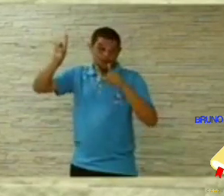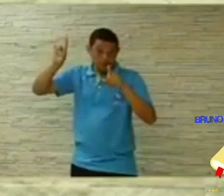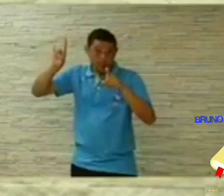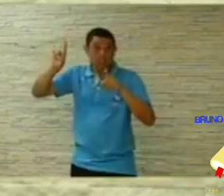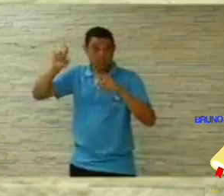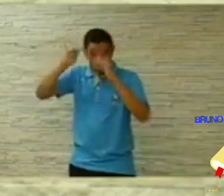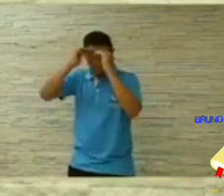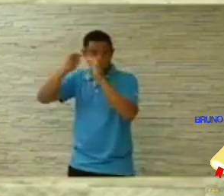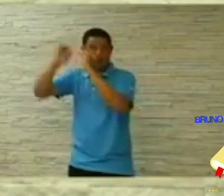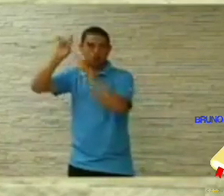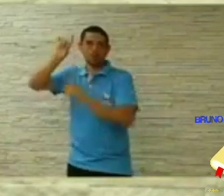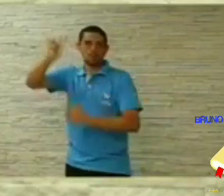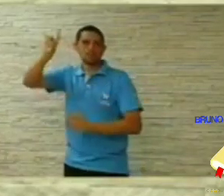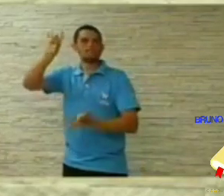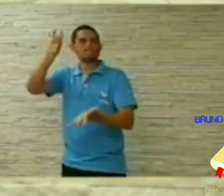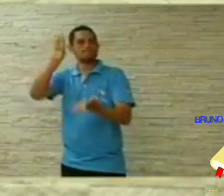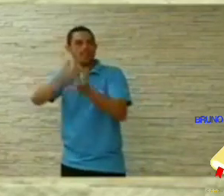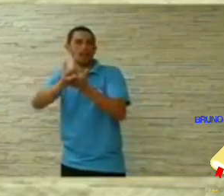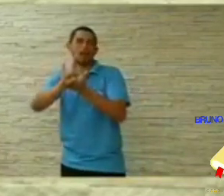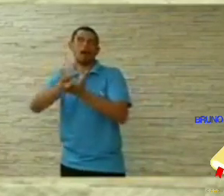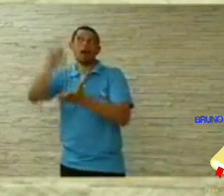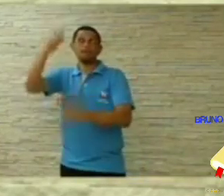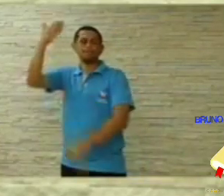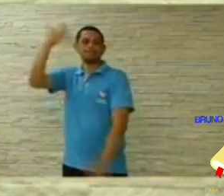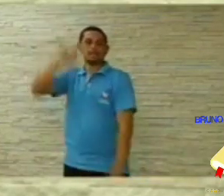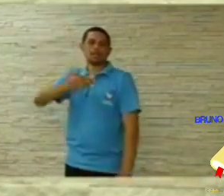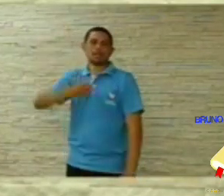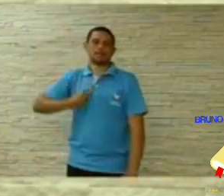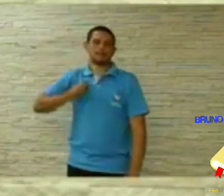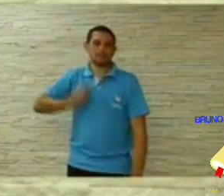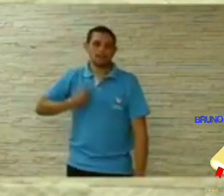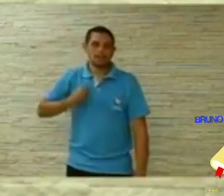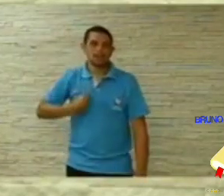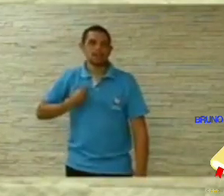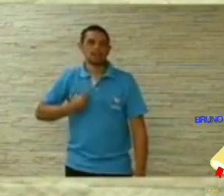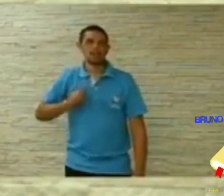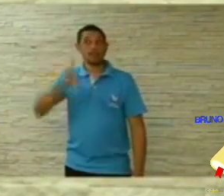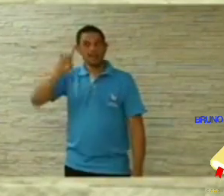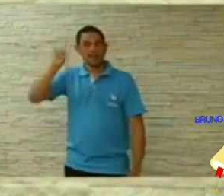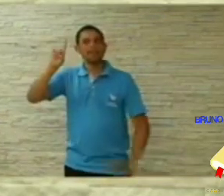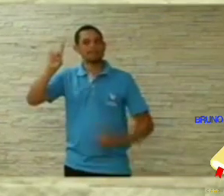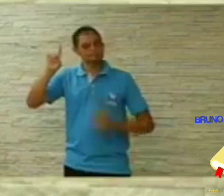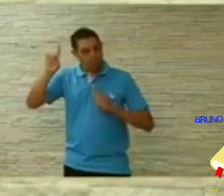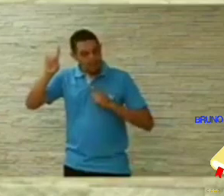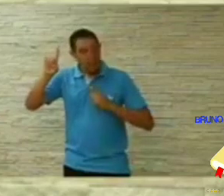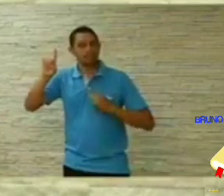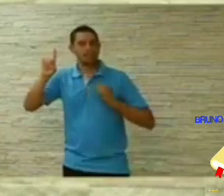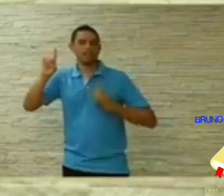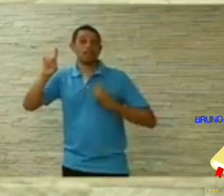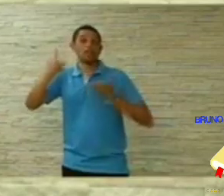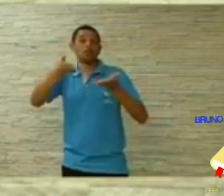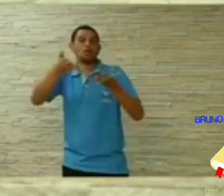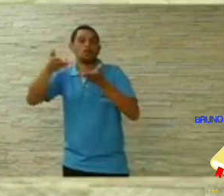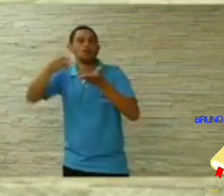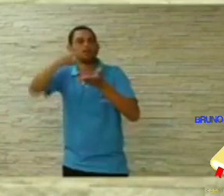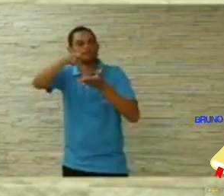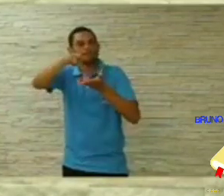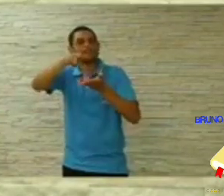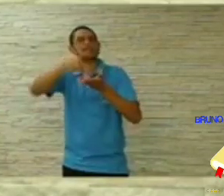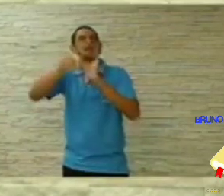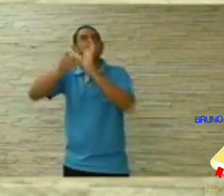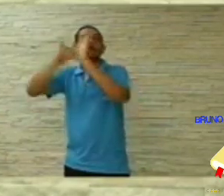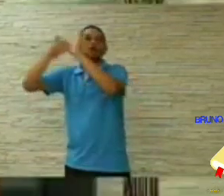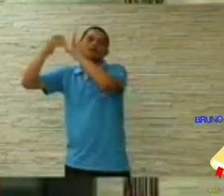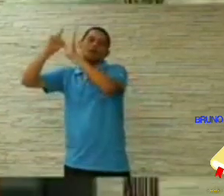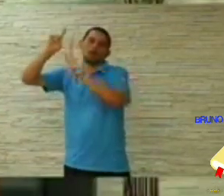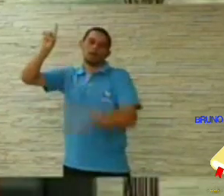real, de um Deus presente, de um Deus vivo, um Deus que existe, um Deus que nos convida para louvarmos a Ele, um